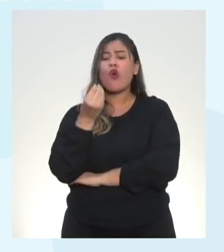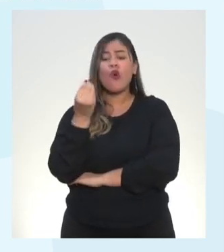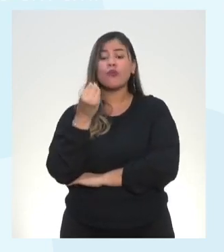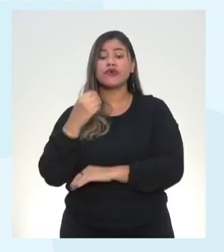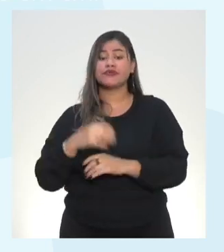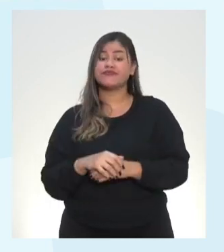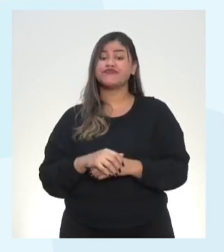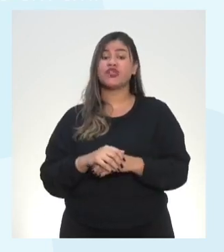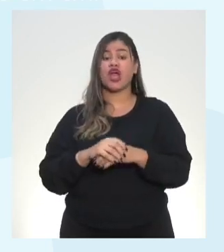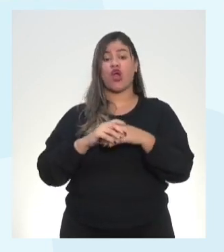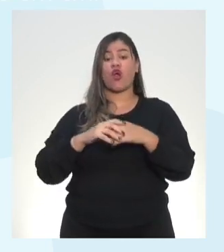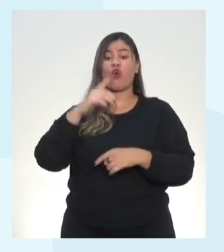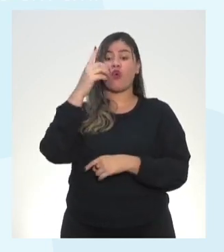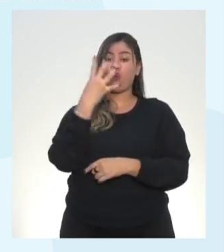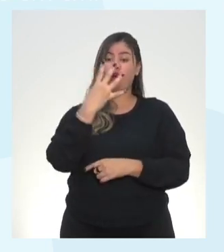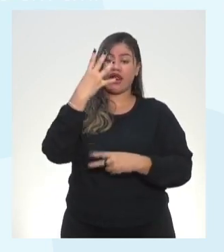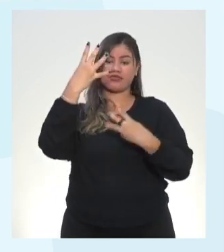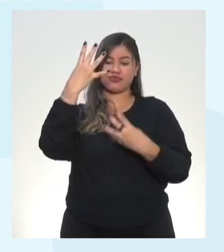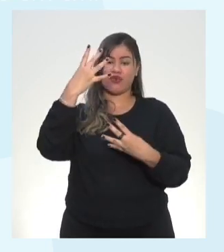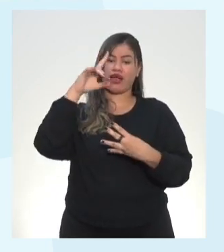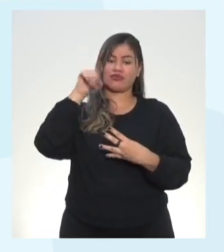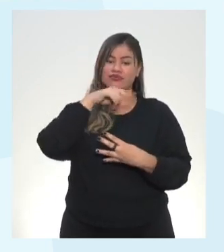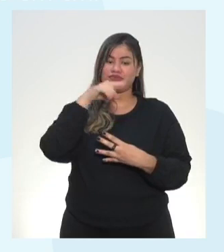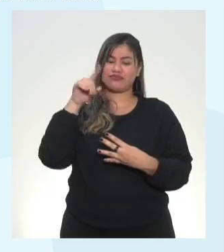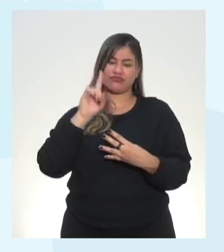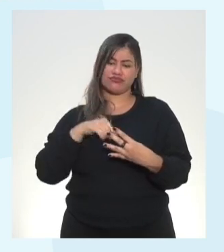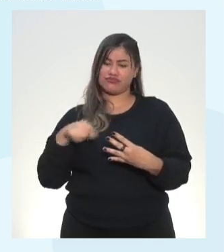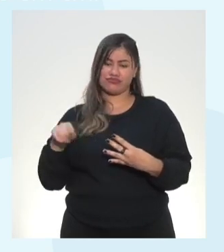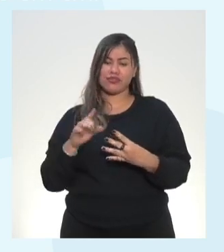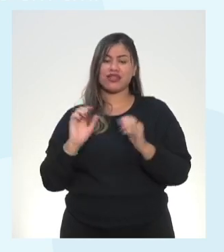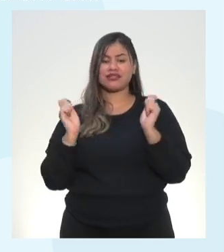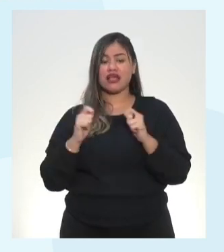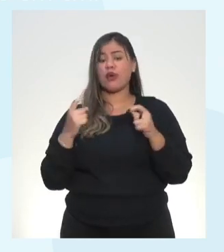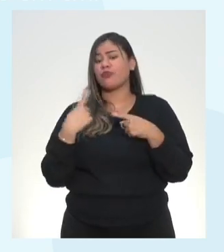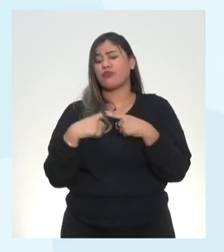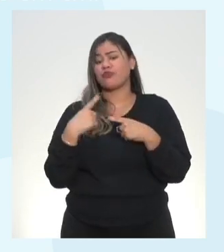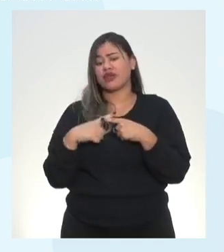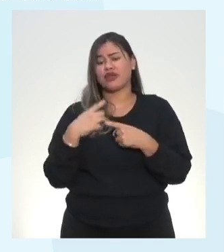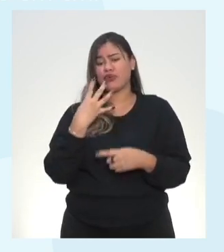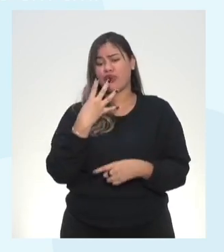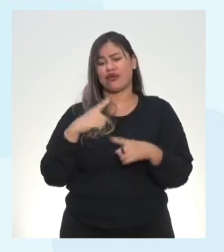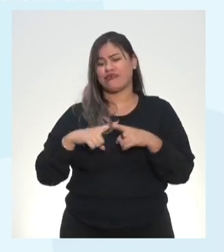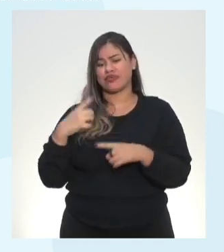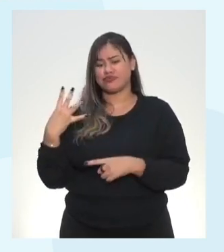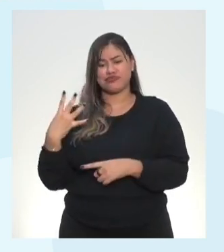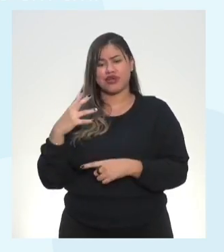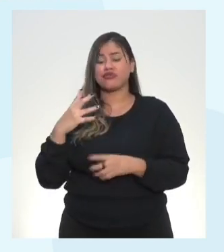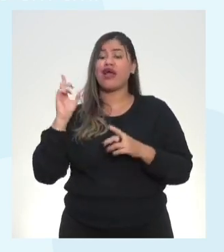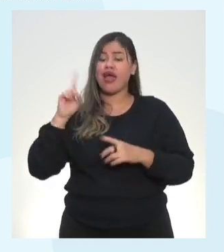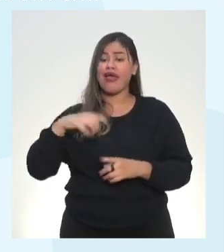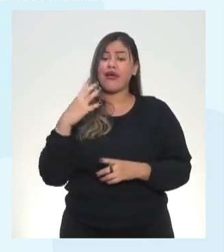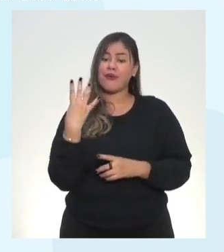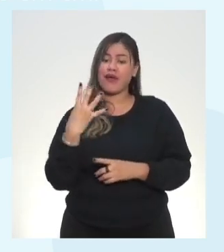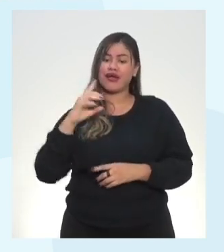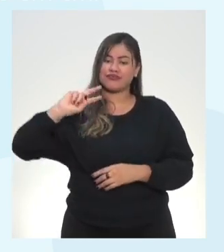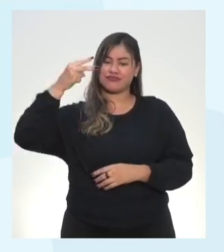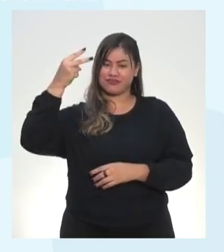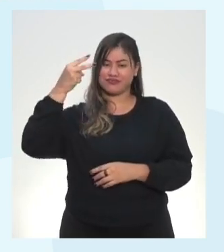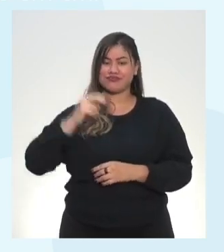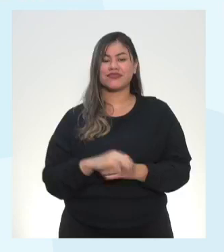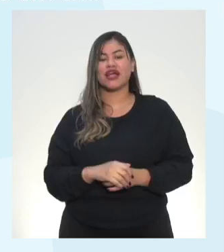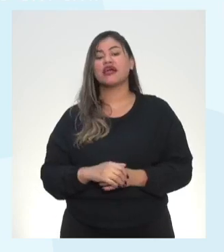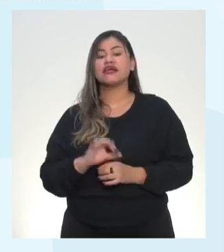número aproximado. Então, vai sobrar a raiz de 3 no final. Vamos ver como é que fica? Então, olha, no nosso